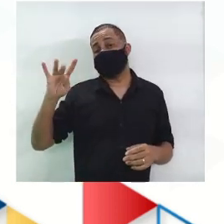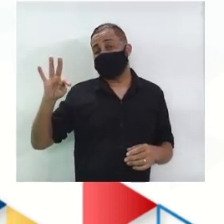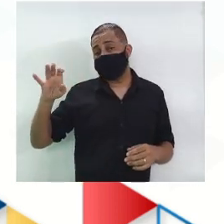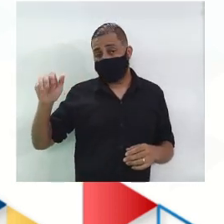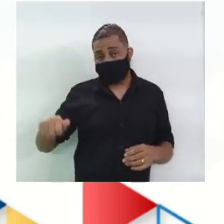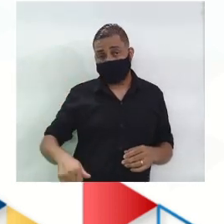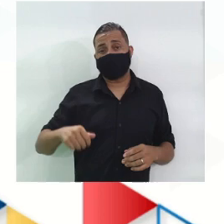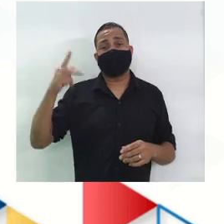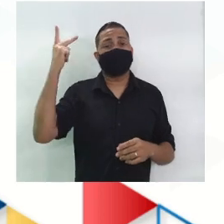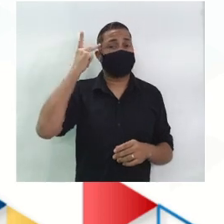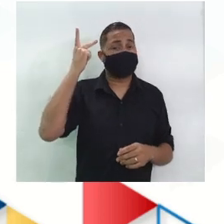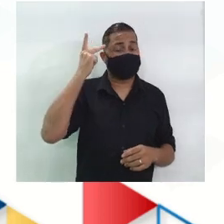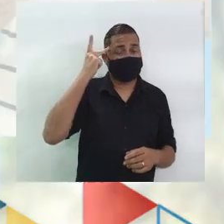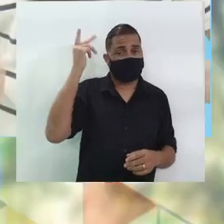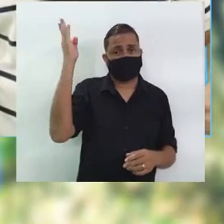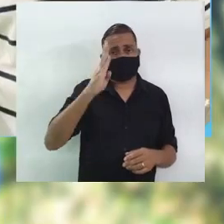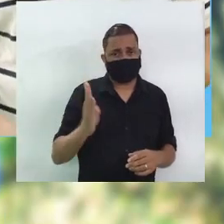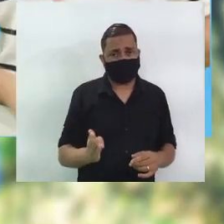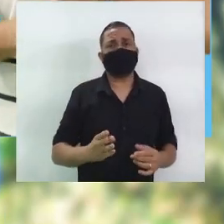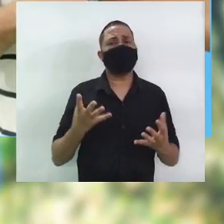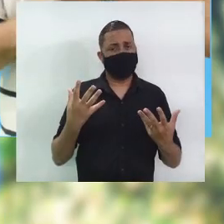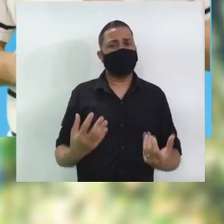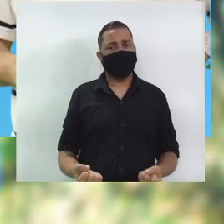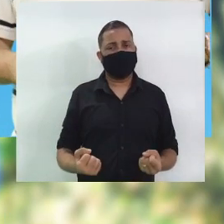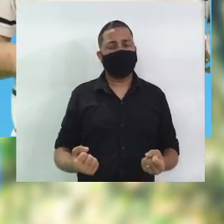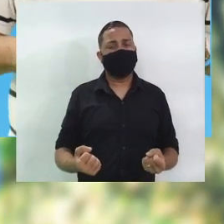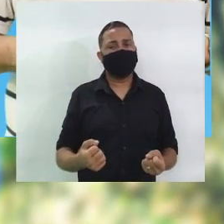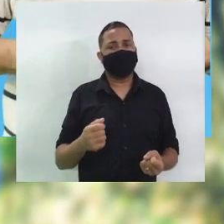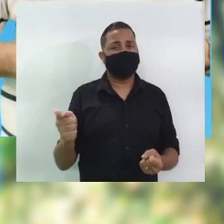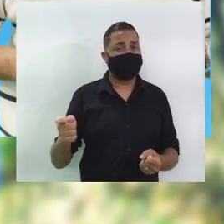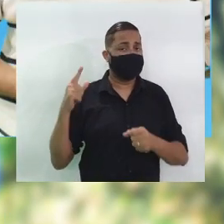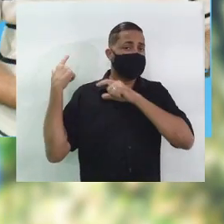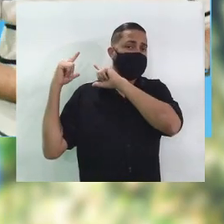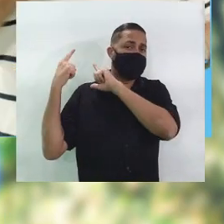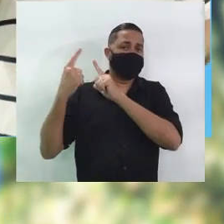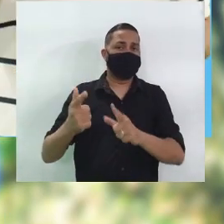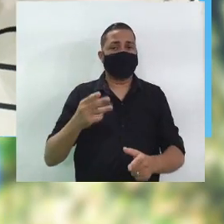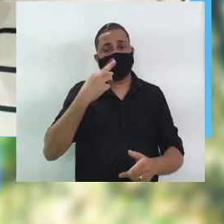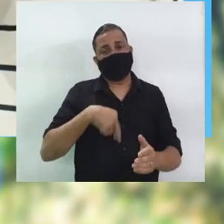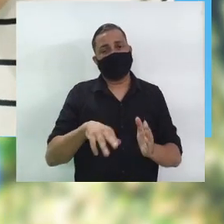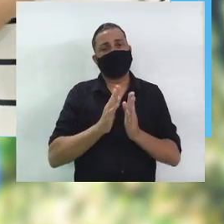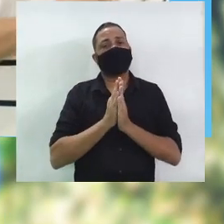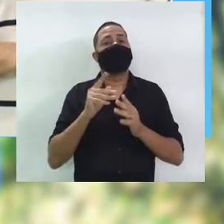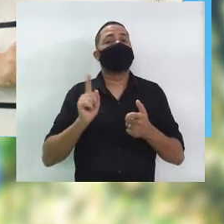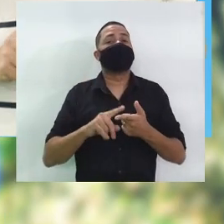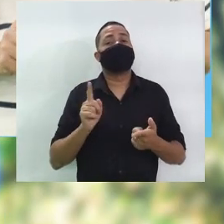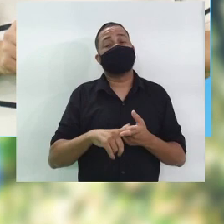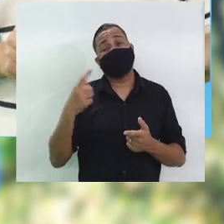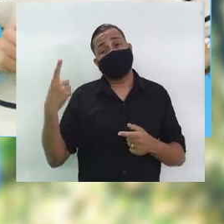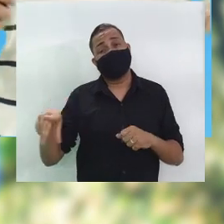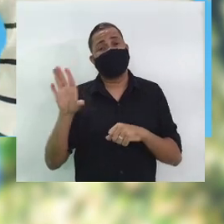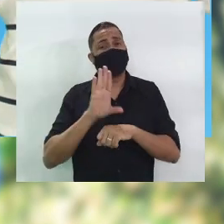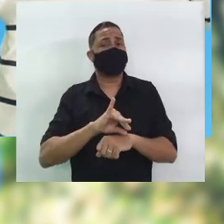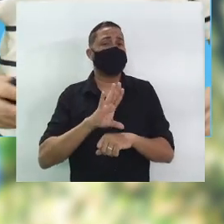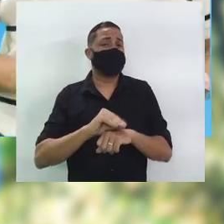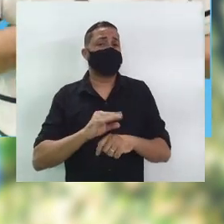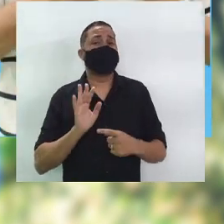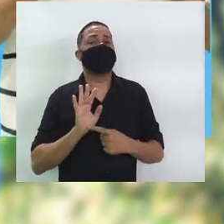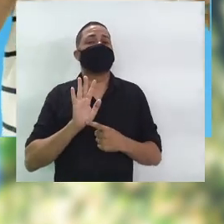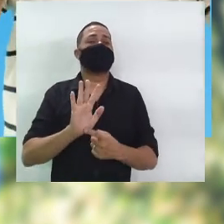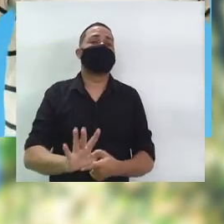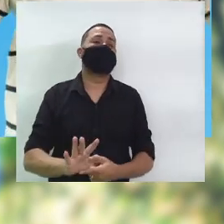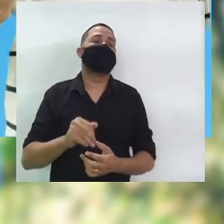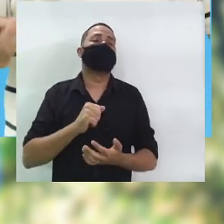Paulo. Brasileiros, adeptos desta tradição religiosa. E trago uma outra fotografia mostrando